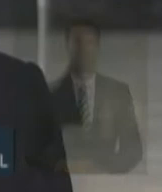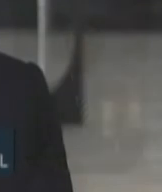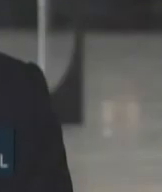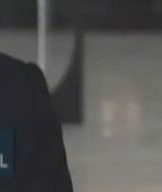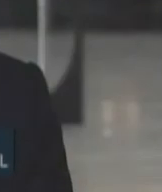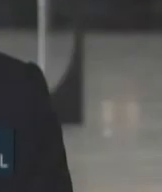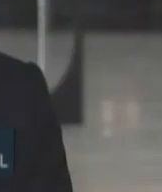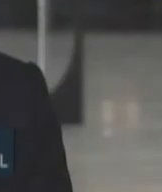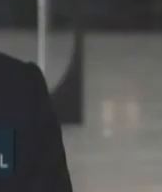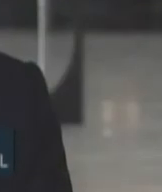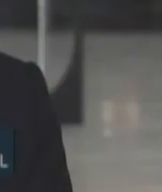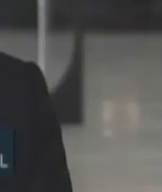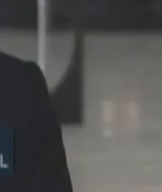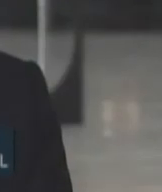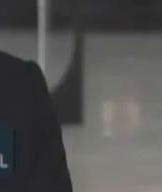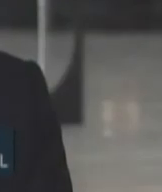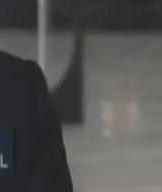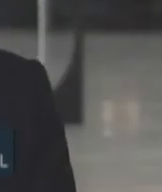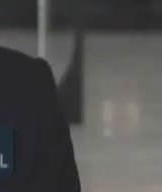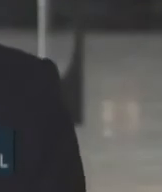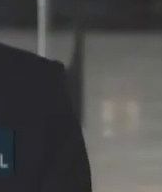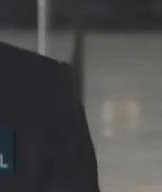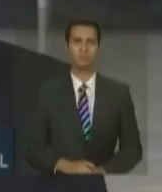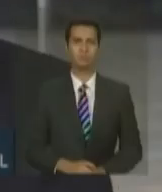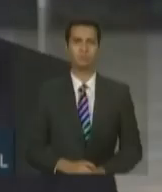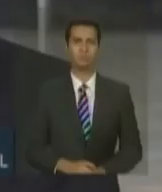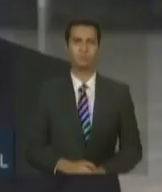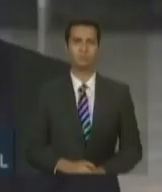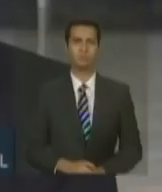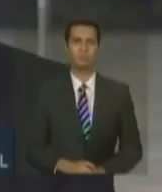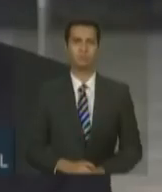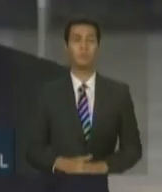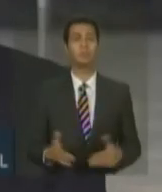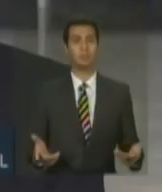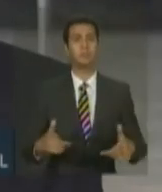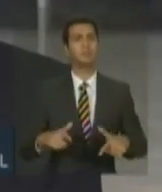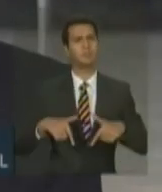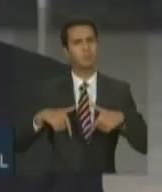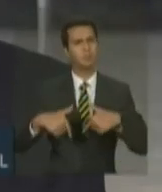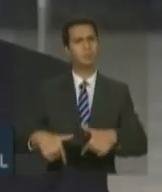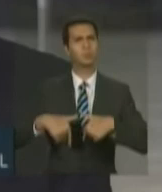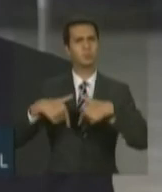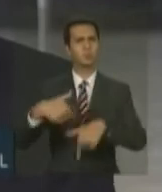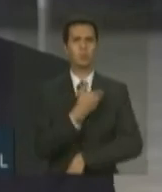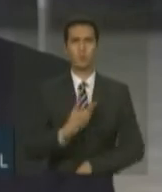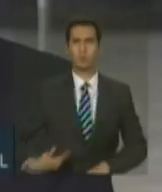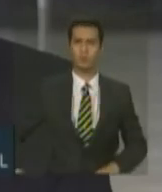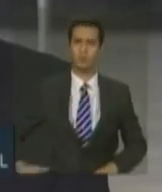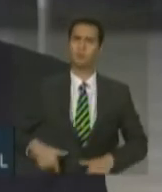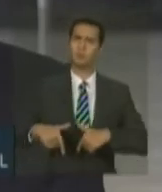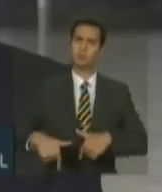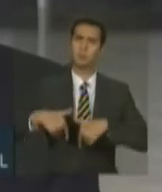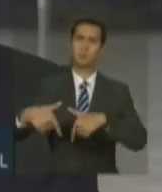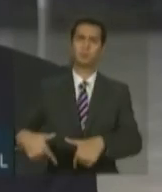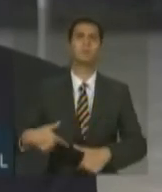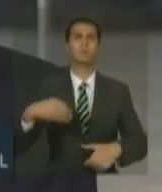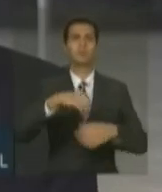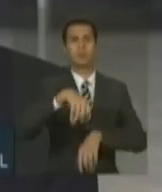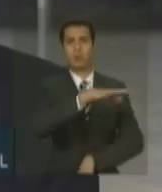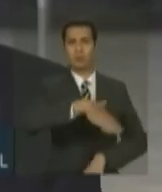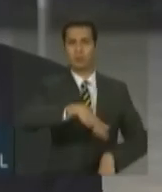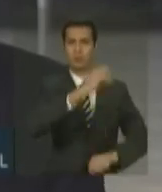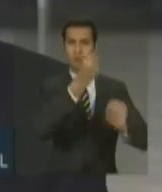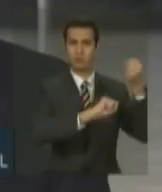da nacionalização de parte? Não, isso é um esforço que o governo está fazendo na indústria automobilística e vai fazer em outras